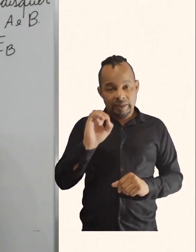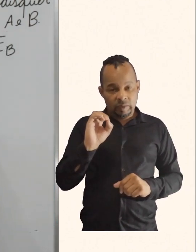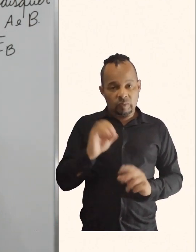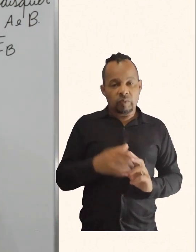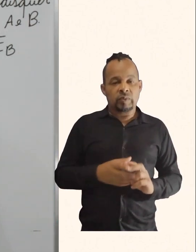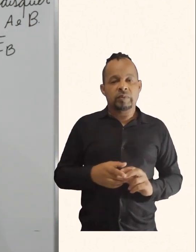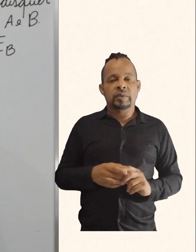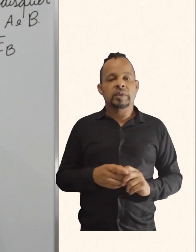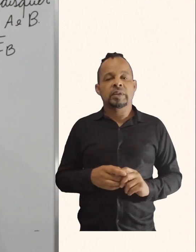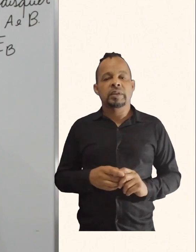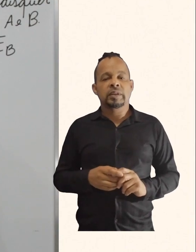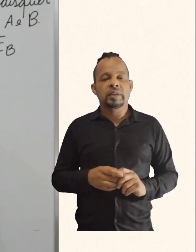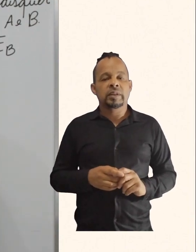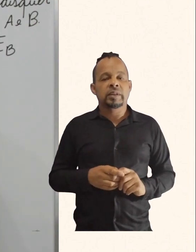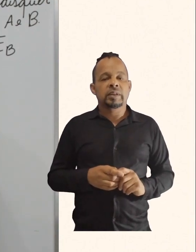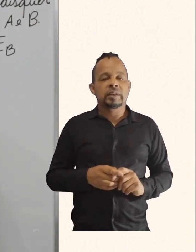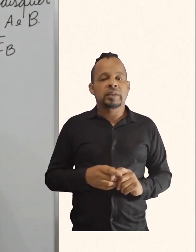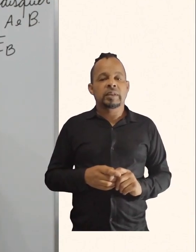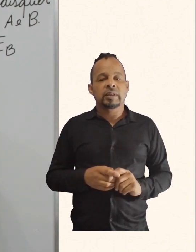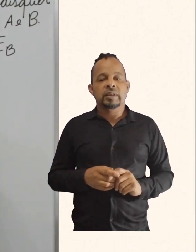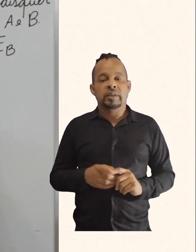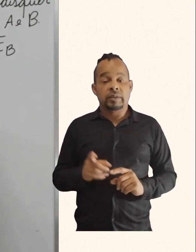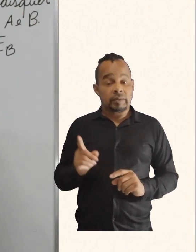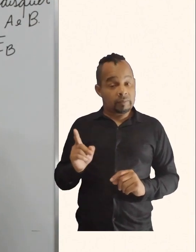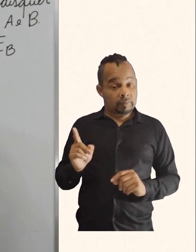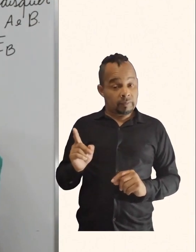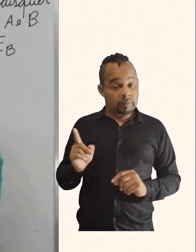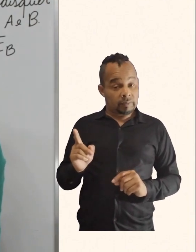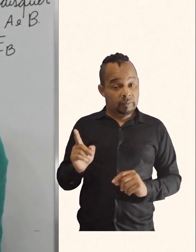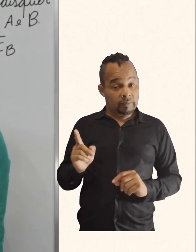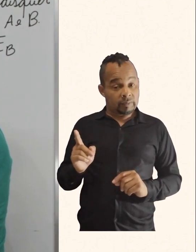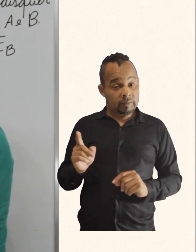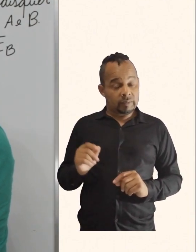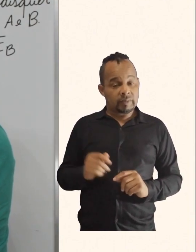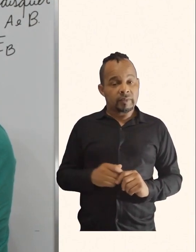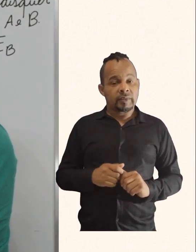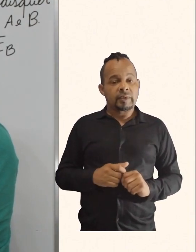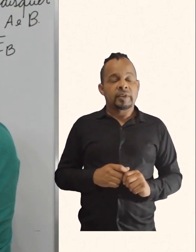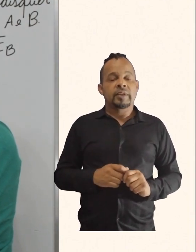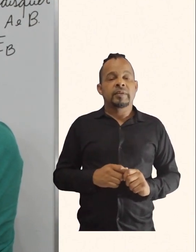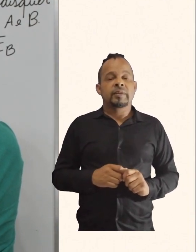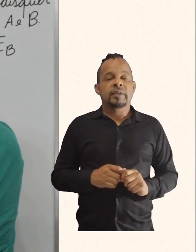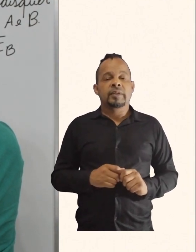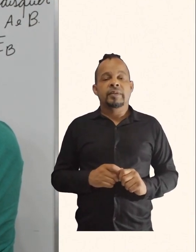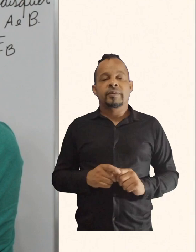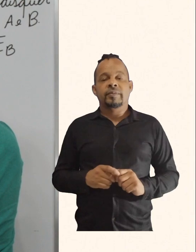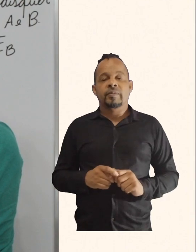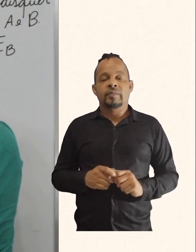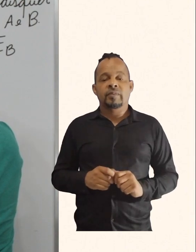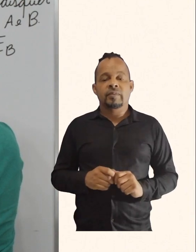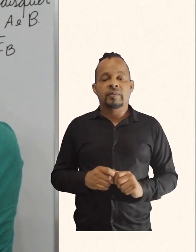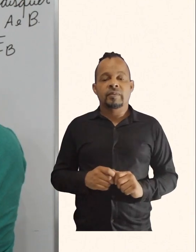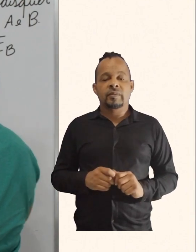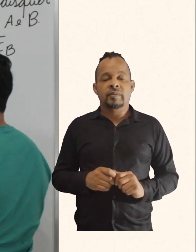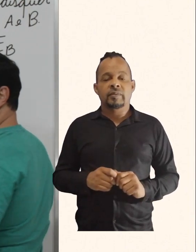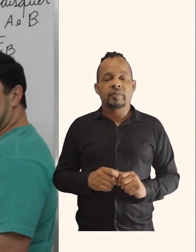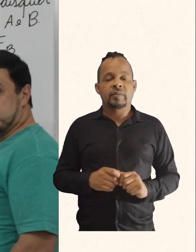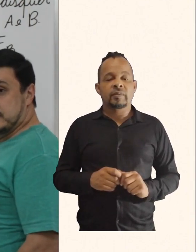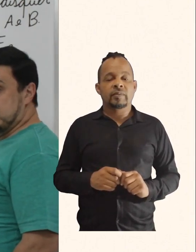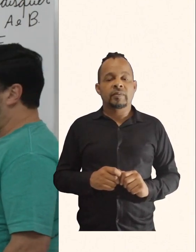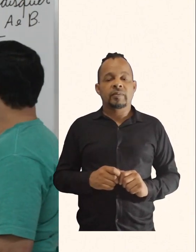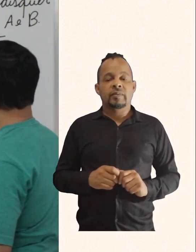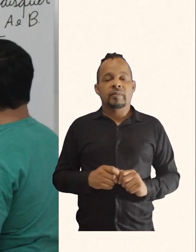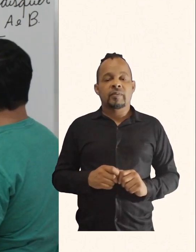Beleza? Então, ΔE, que é EB menos EA igual a